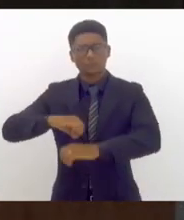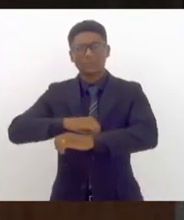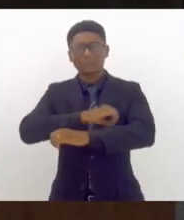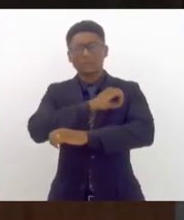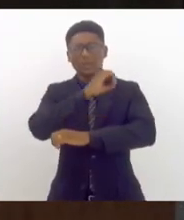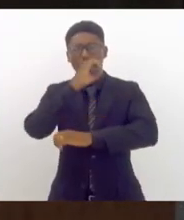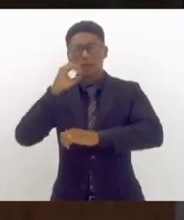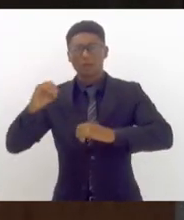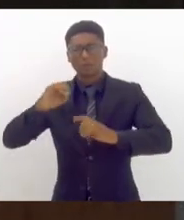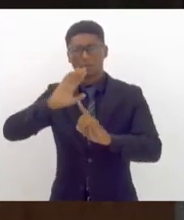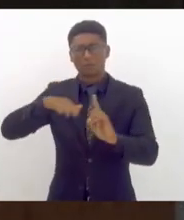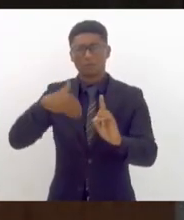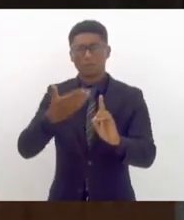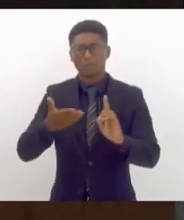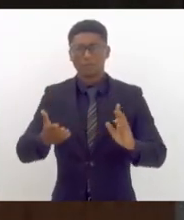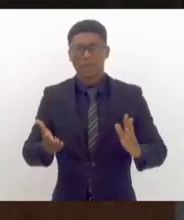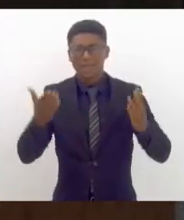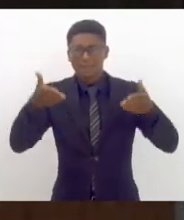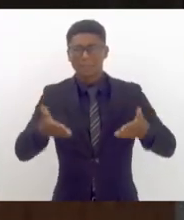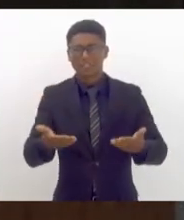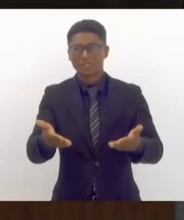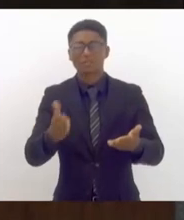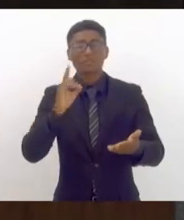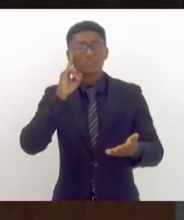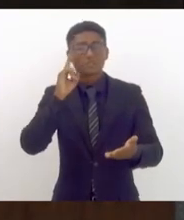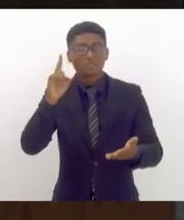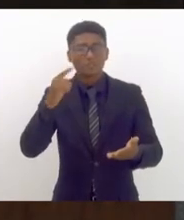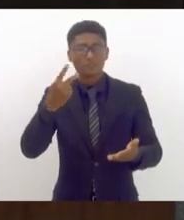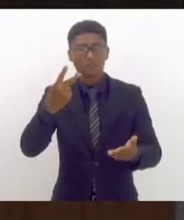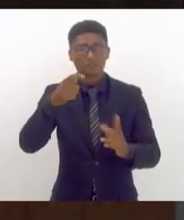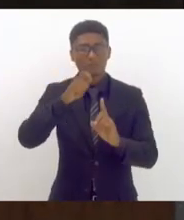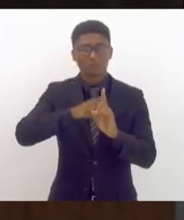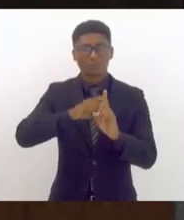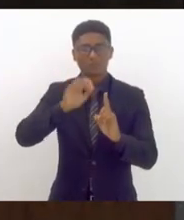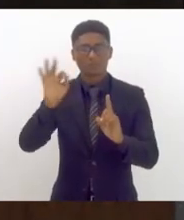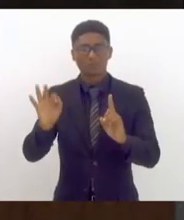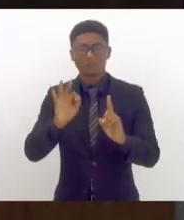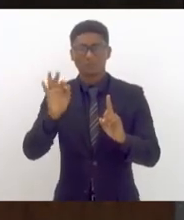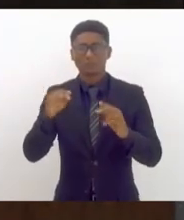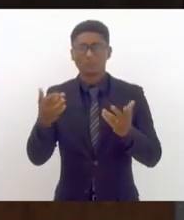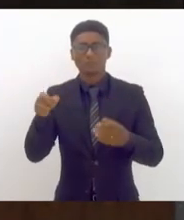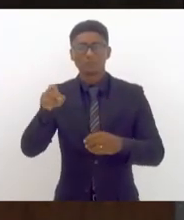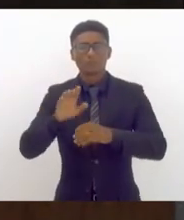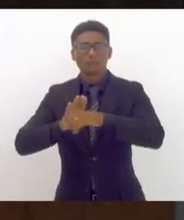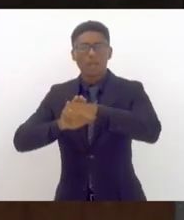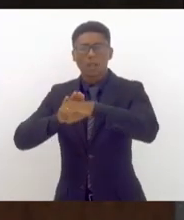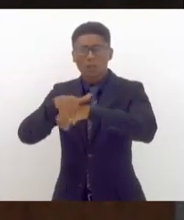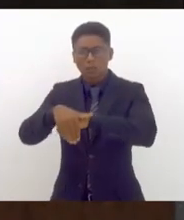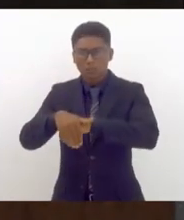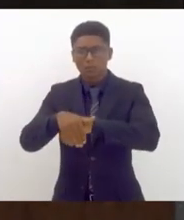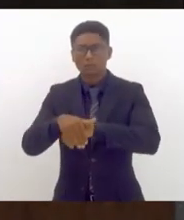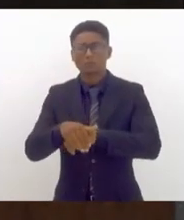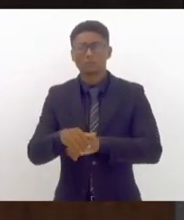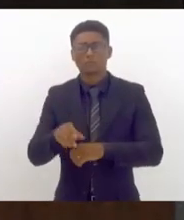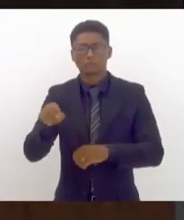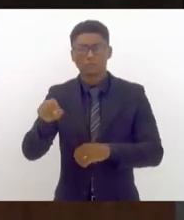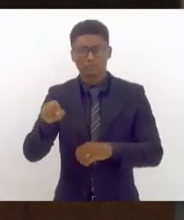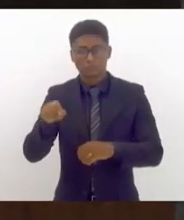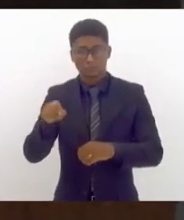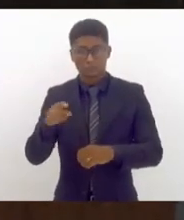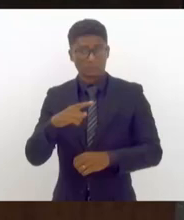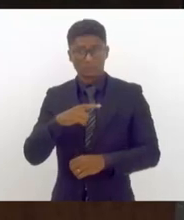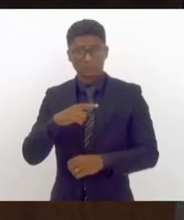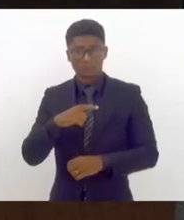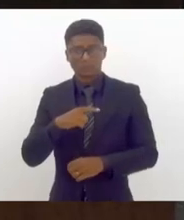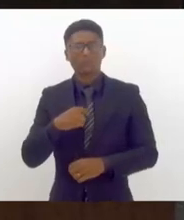a Iemanjá, que foi 2 de fevereiro. E a gente teve, na noite, exatamente no quiosque de Iemanjá,